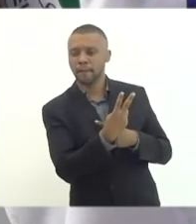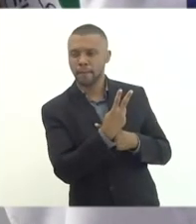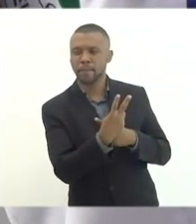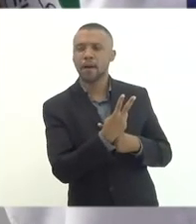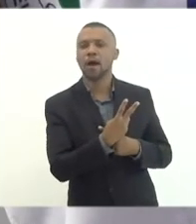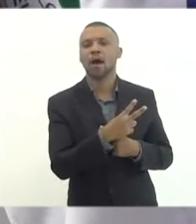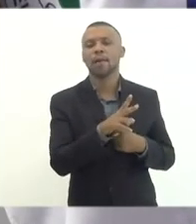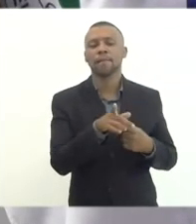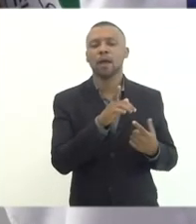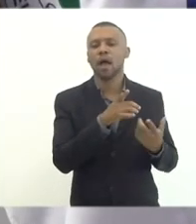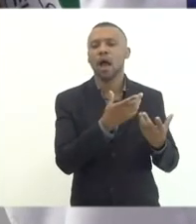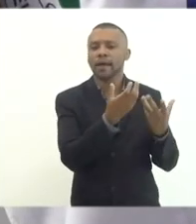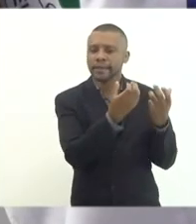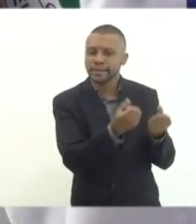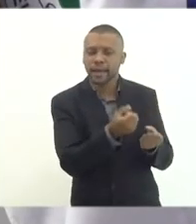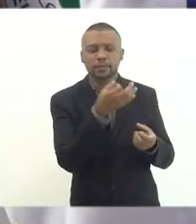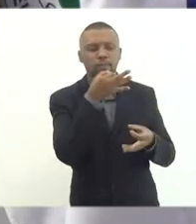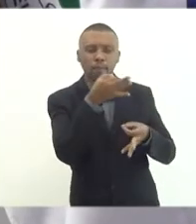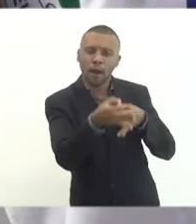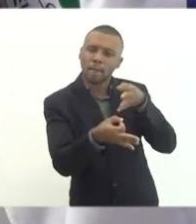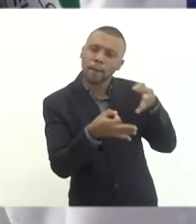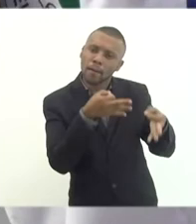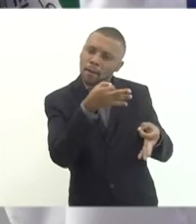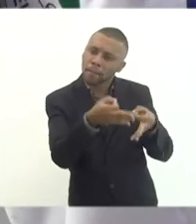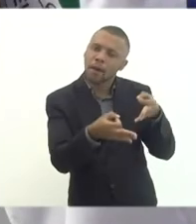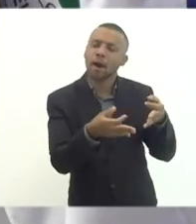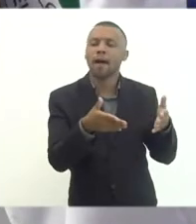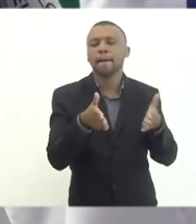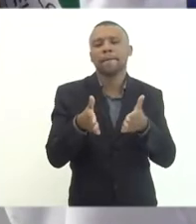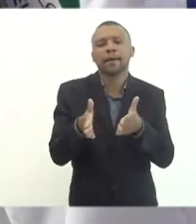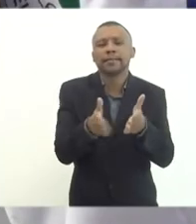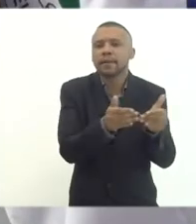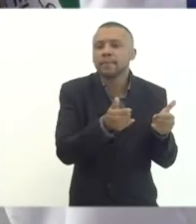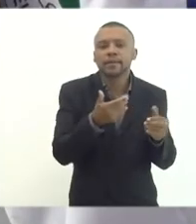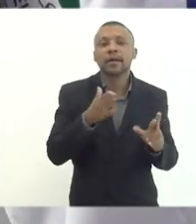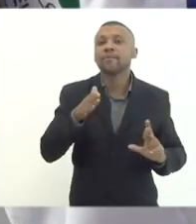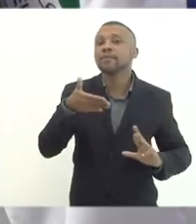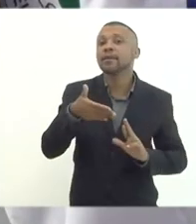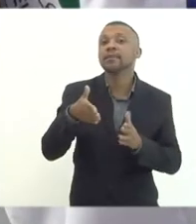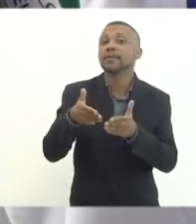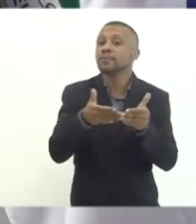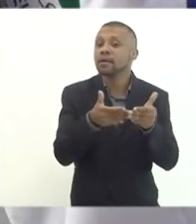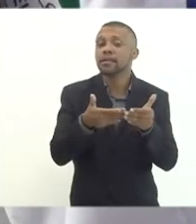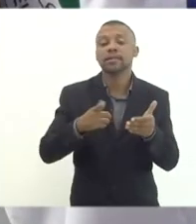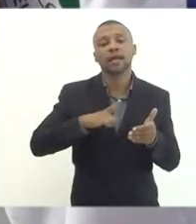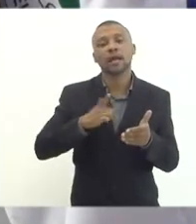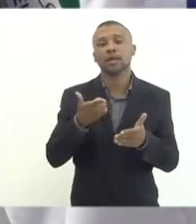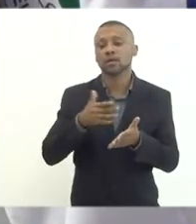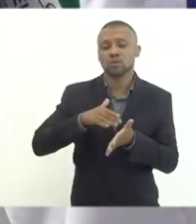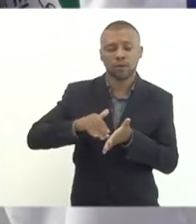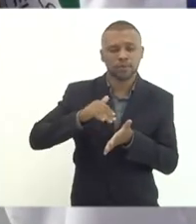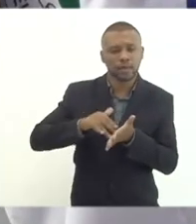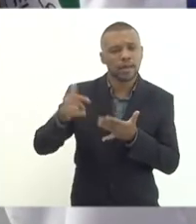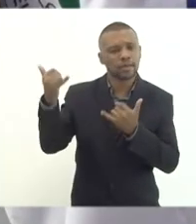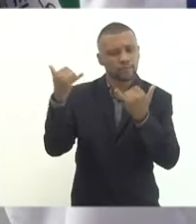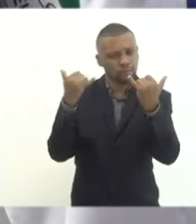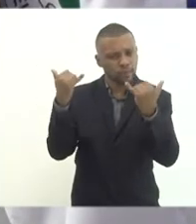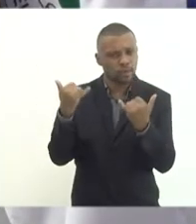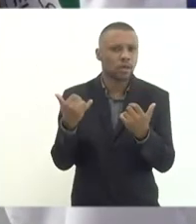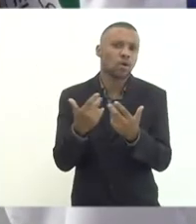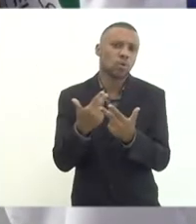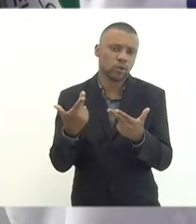tem acolhido a as minhas demandas e referente demandas que chegam meu gabinete que chega essa comissão